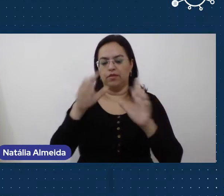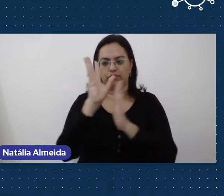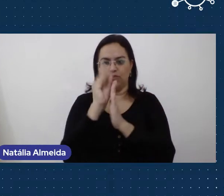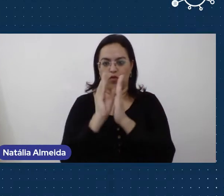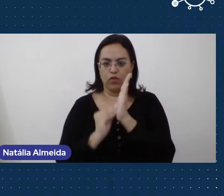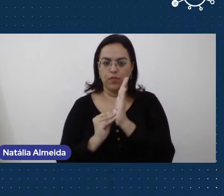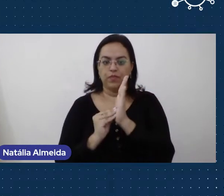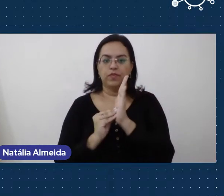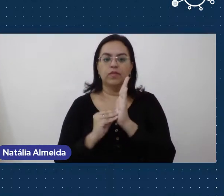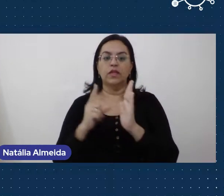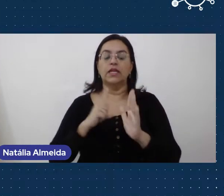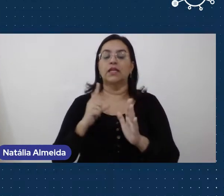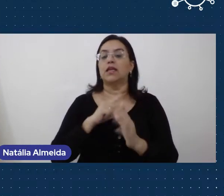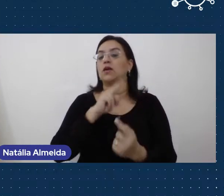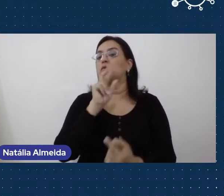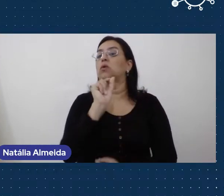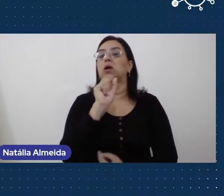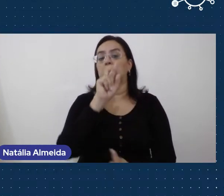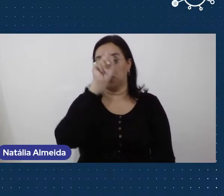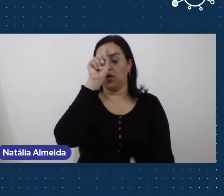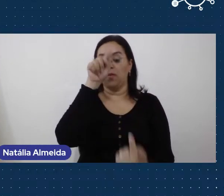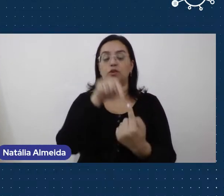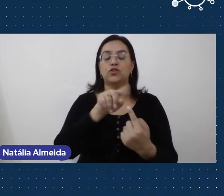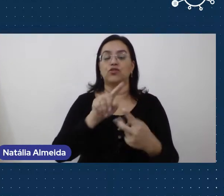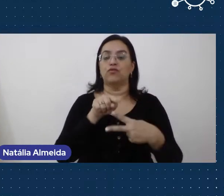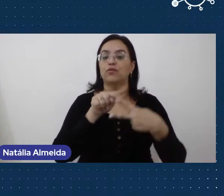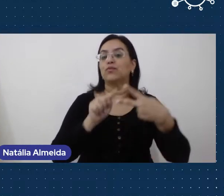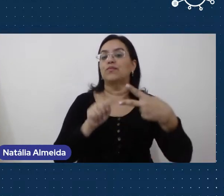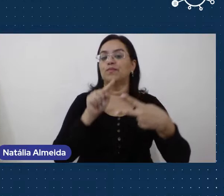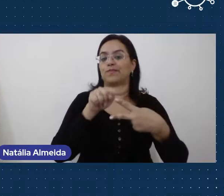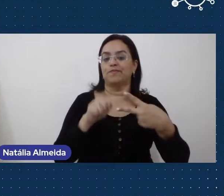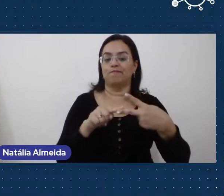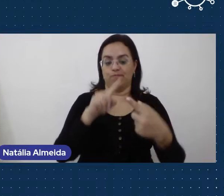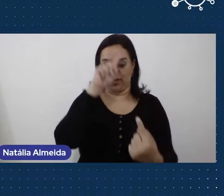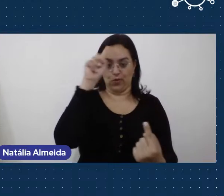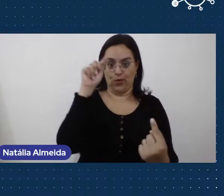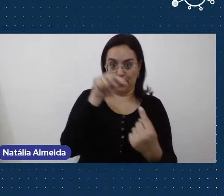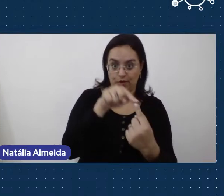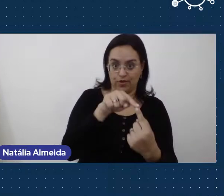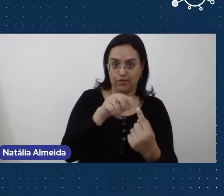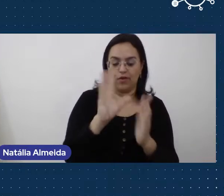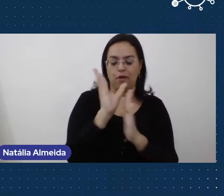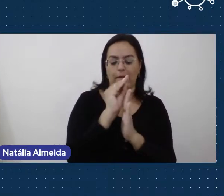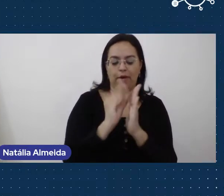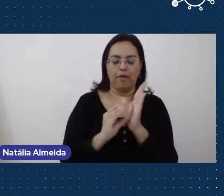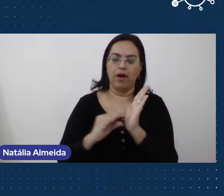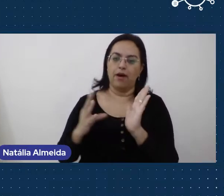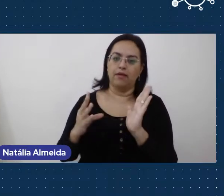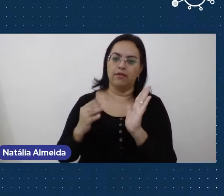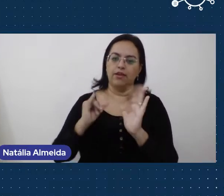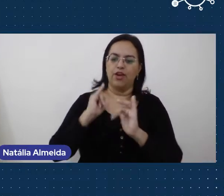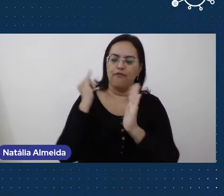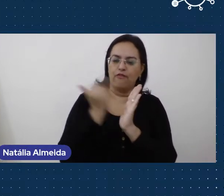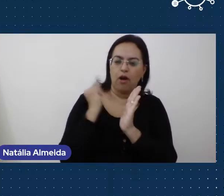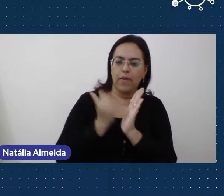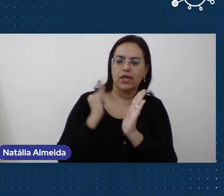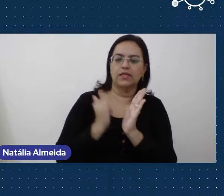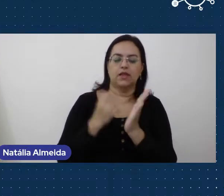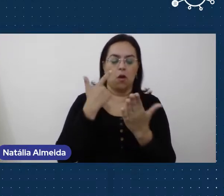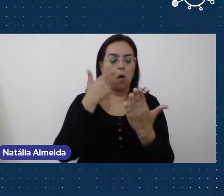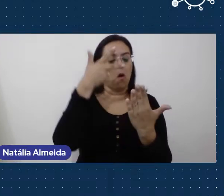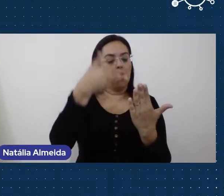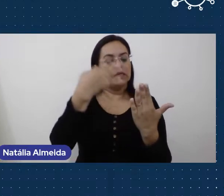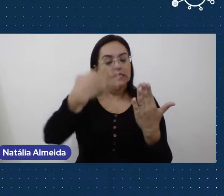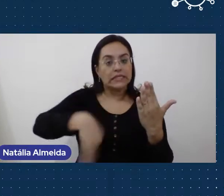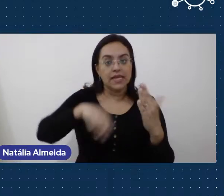tem um duplo objetivo, né? Além do objetivo de você preencher com seus dados direitinho, verifica se o e-mail